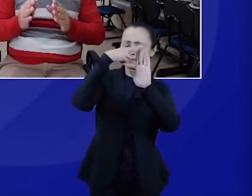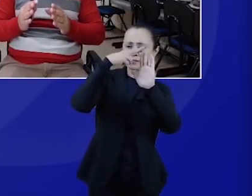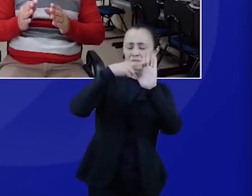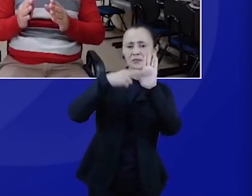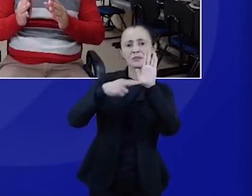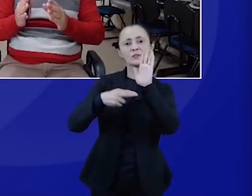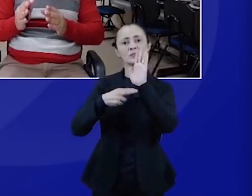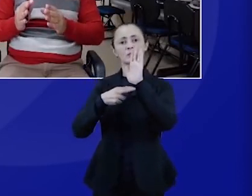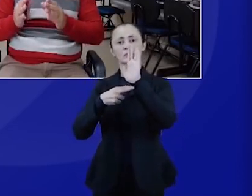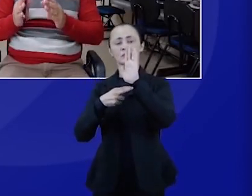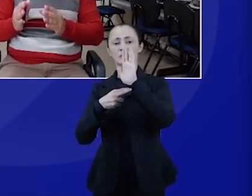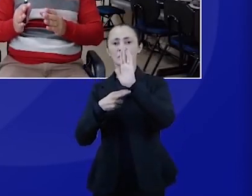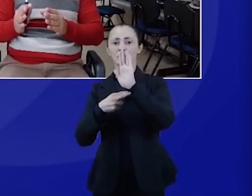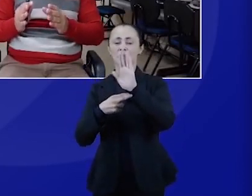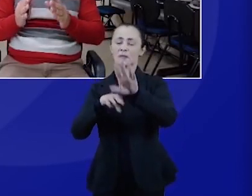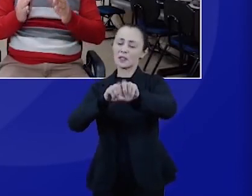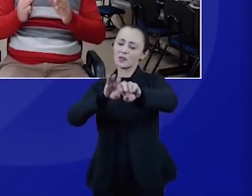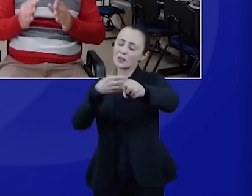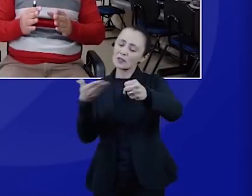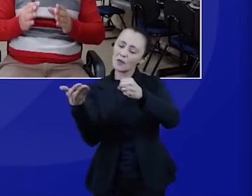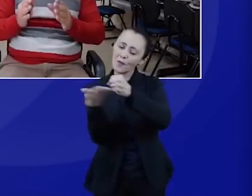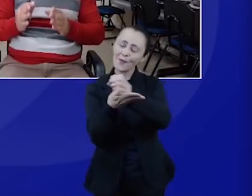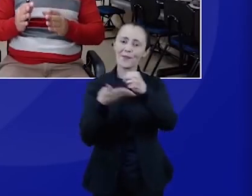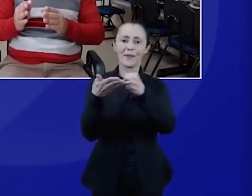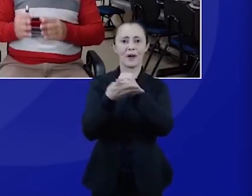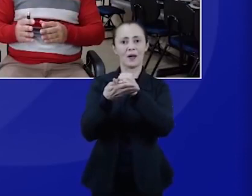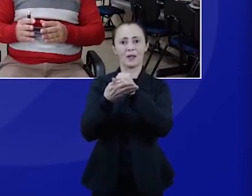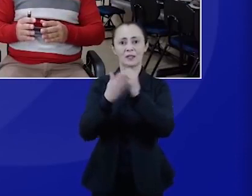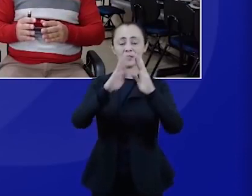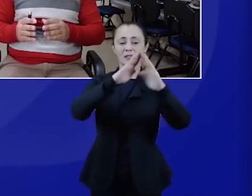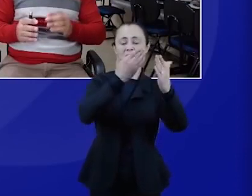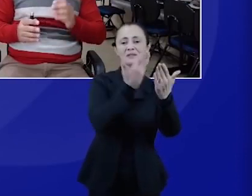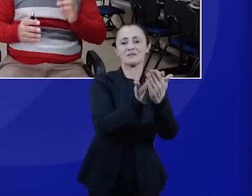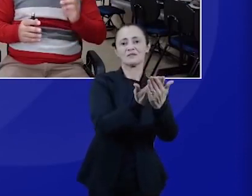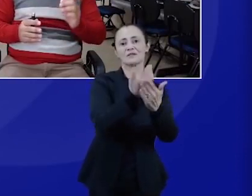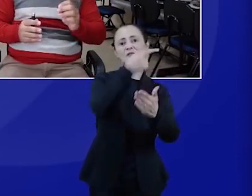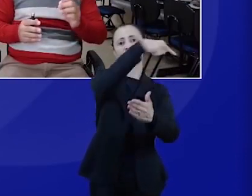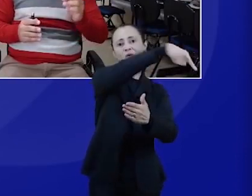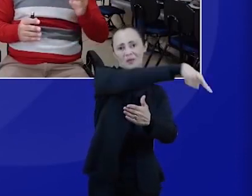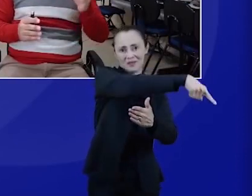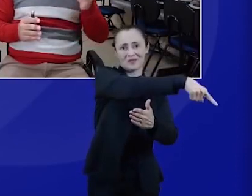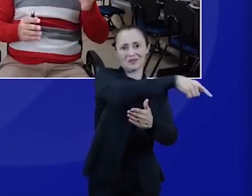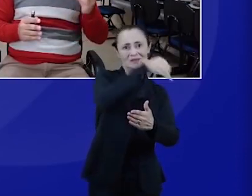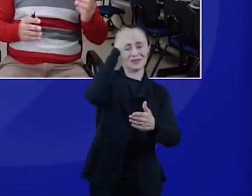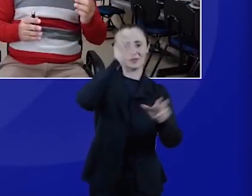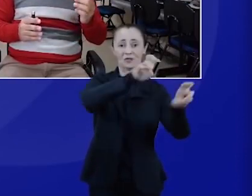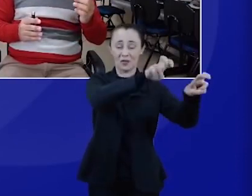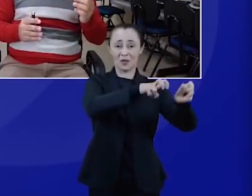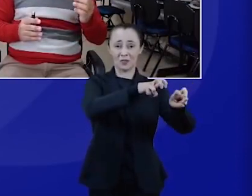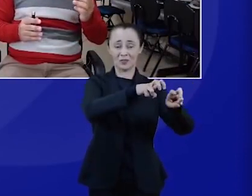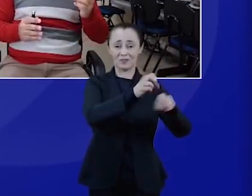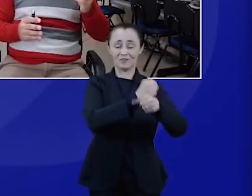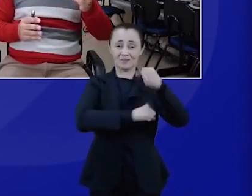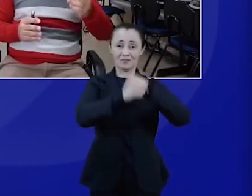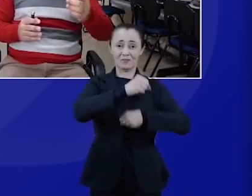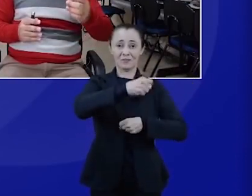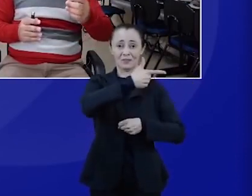operacionais para a educação básica nas escolas do campo, construída em